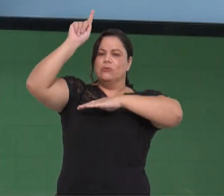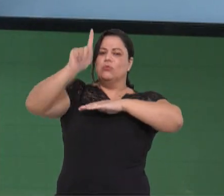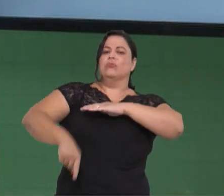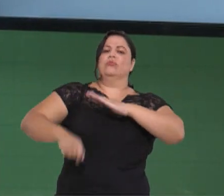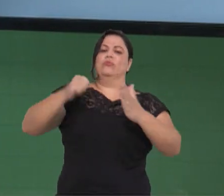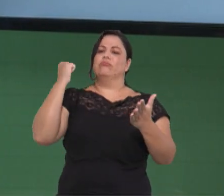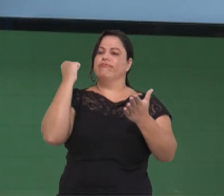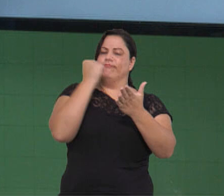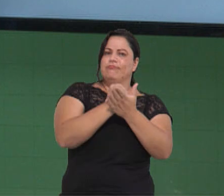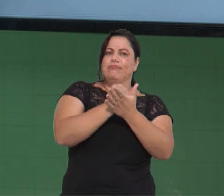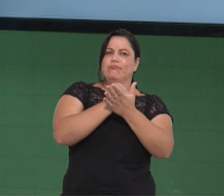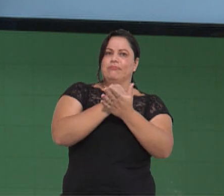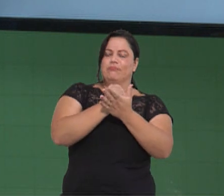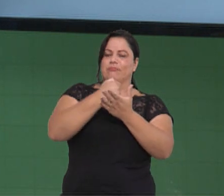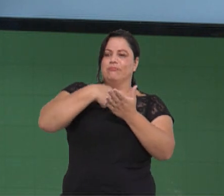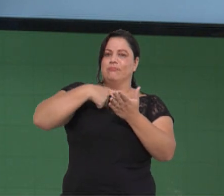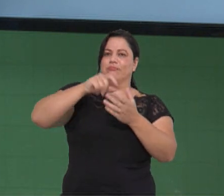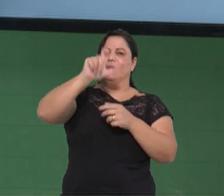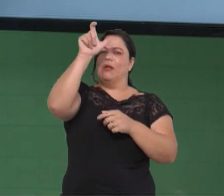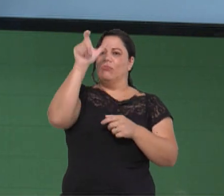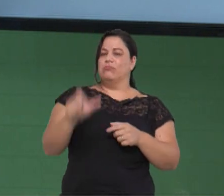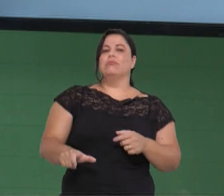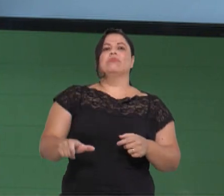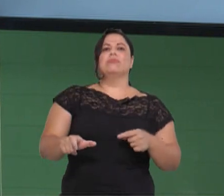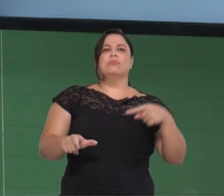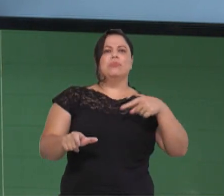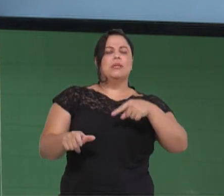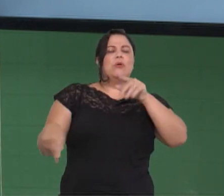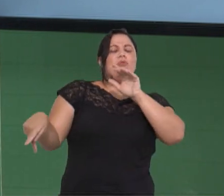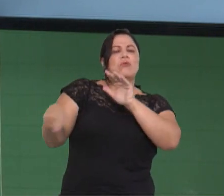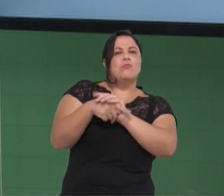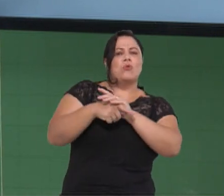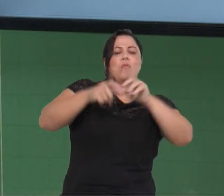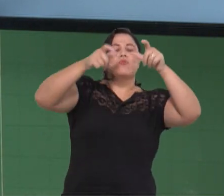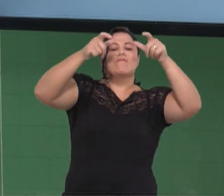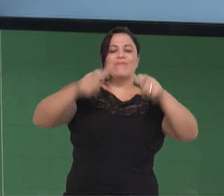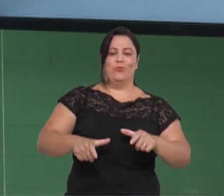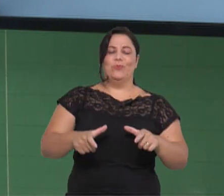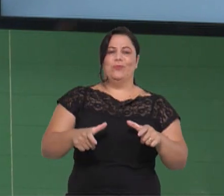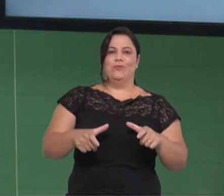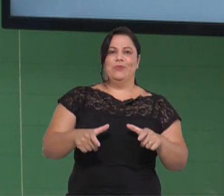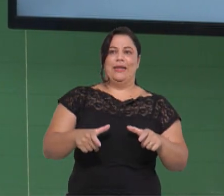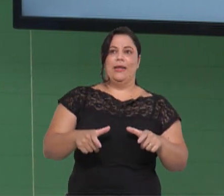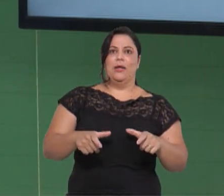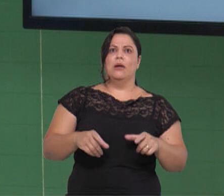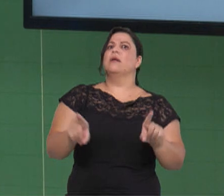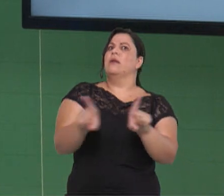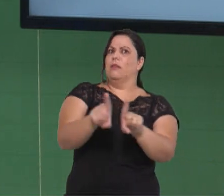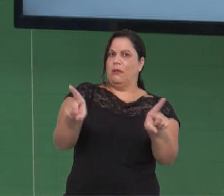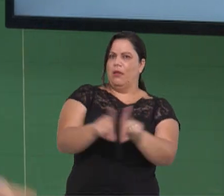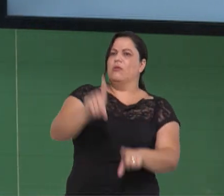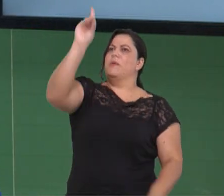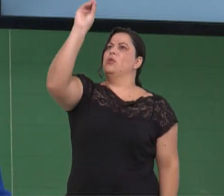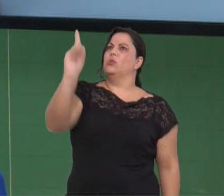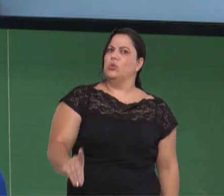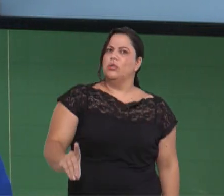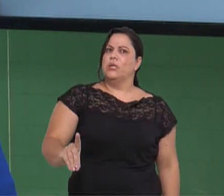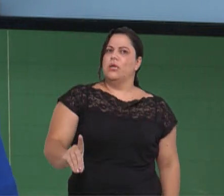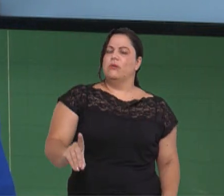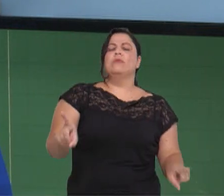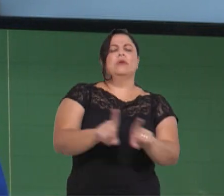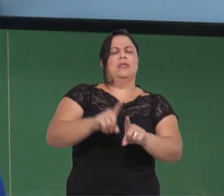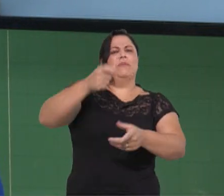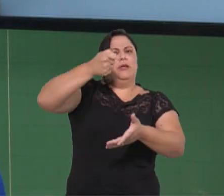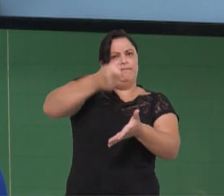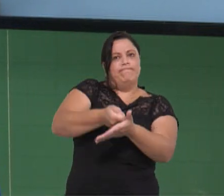daquele território e eu não apenas ocupo o território, como eu tenho direitos e deveres pelo fato de ser reconhecido